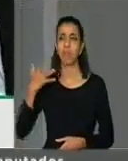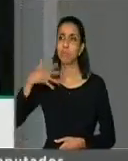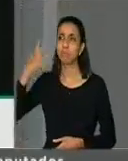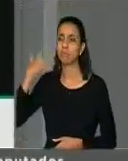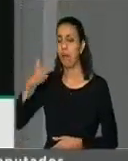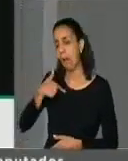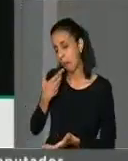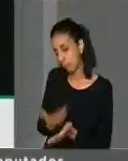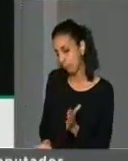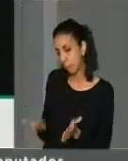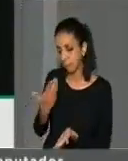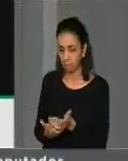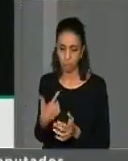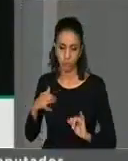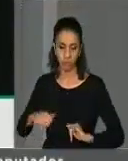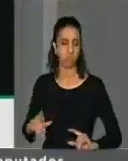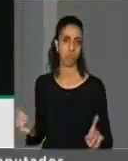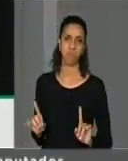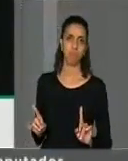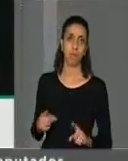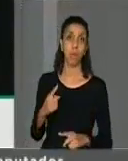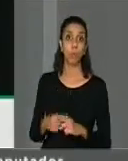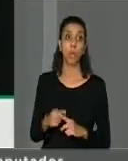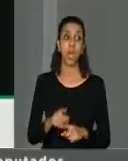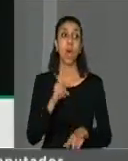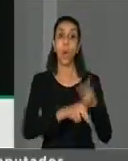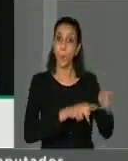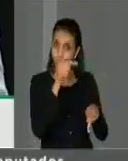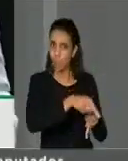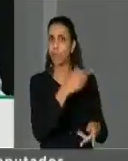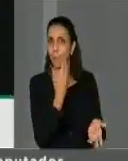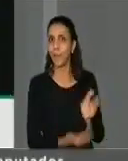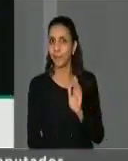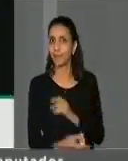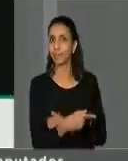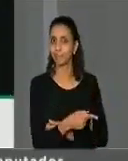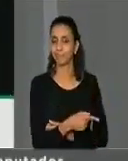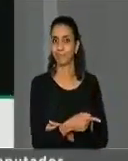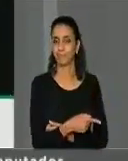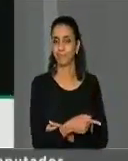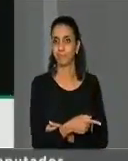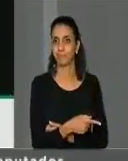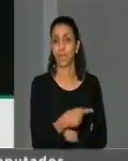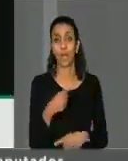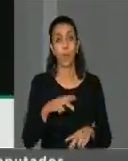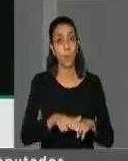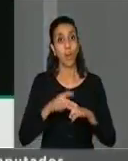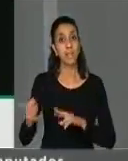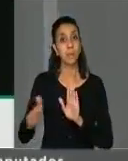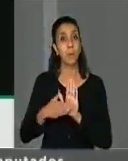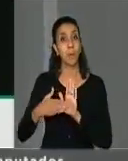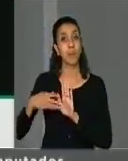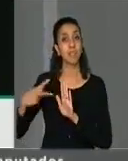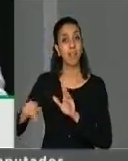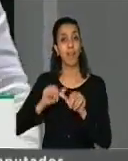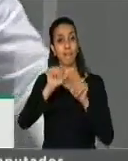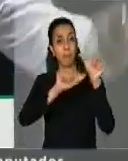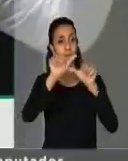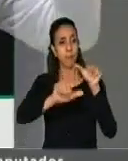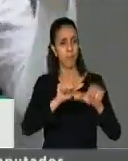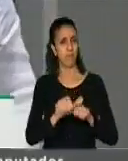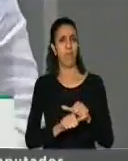perdedor, porque quem está perdendo é o povo brasileiro. com essas reformas